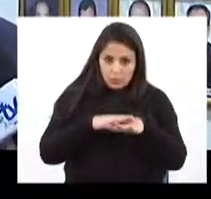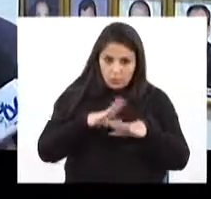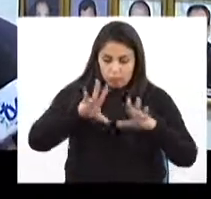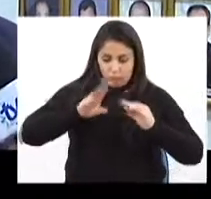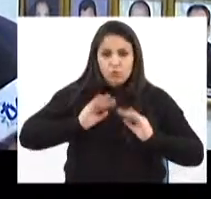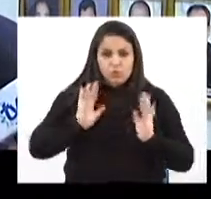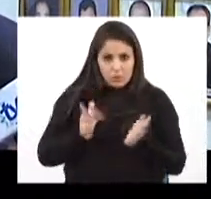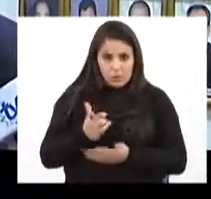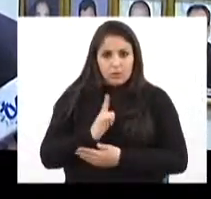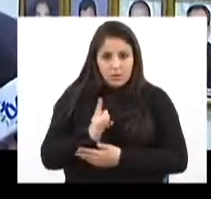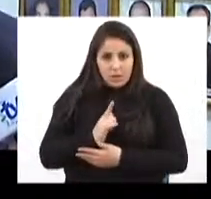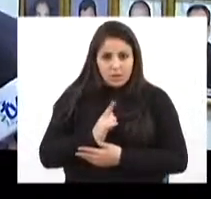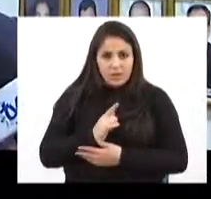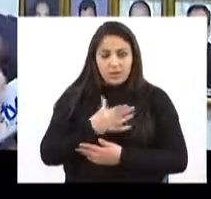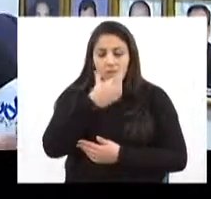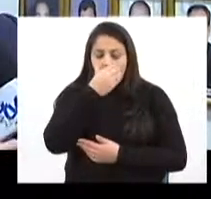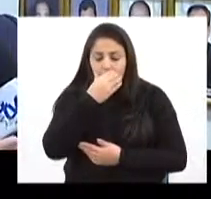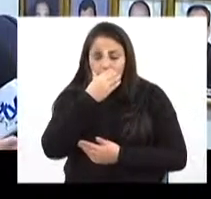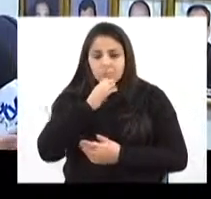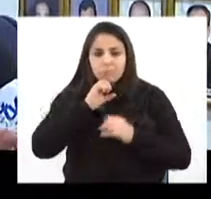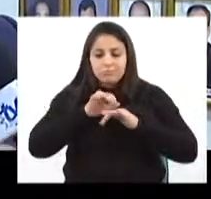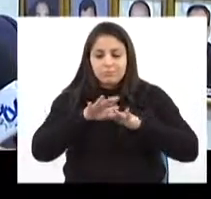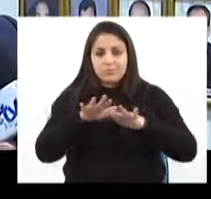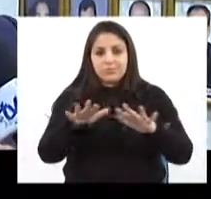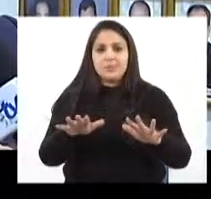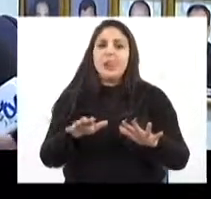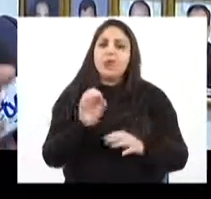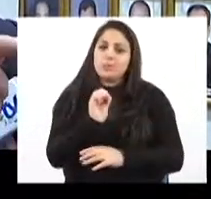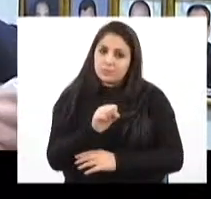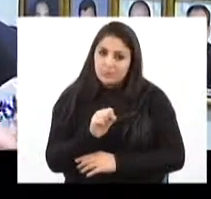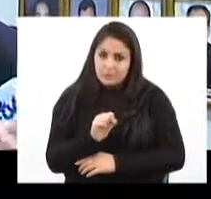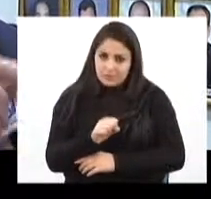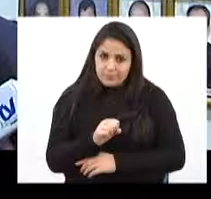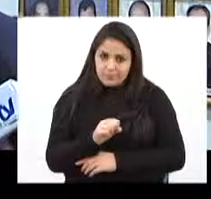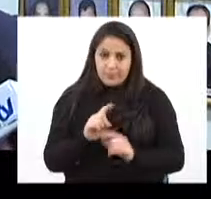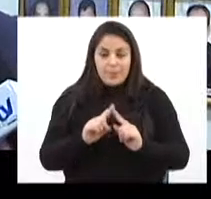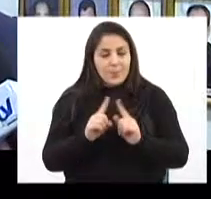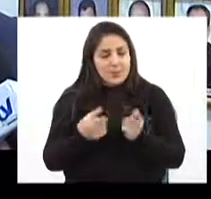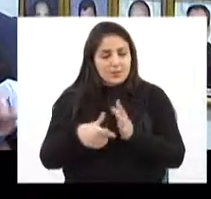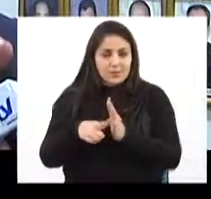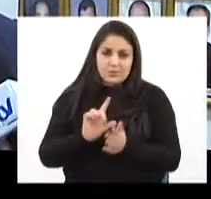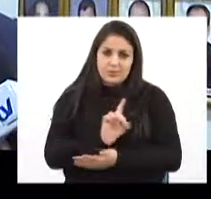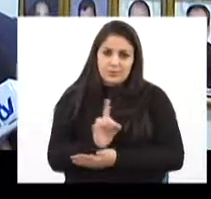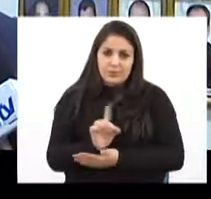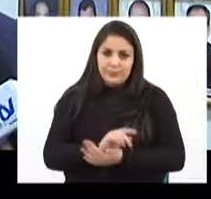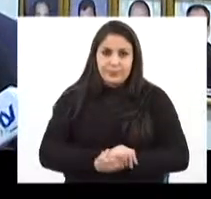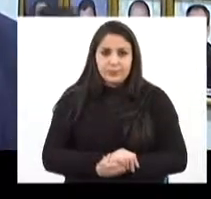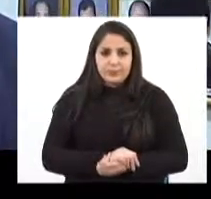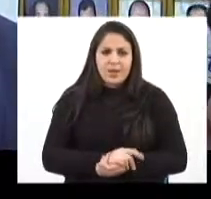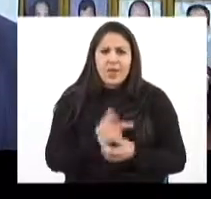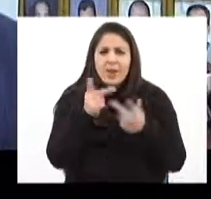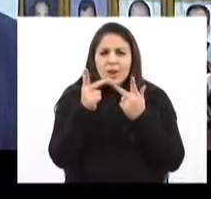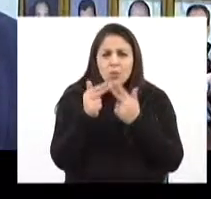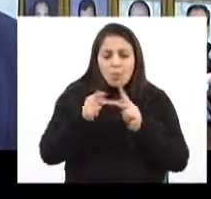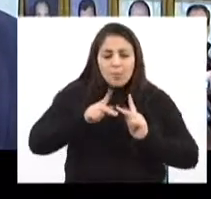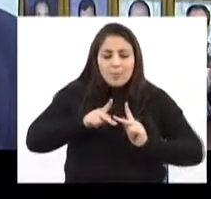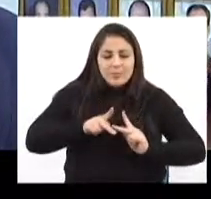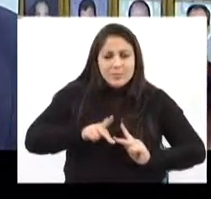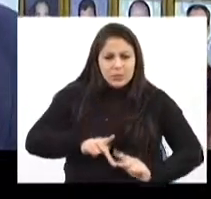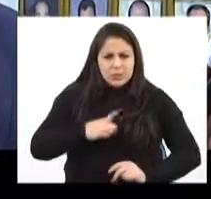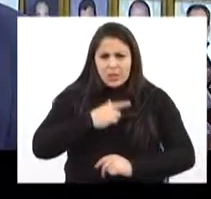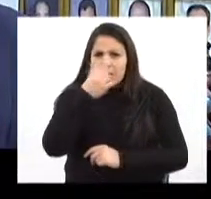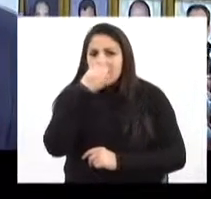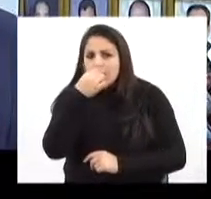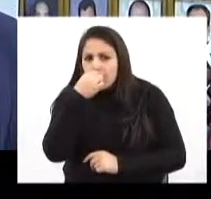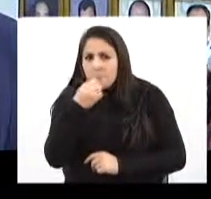pessoa com licença contaminada. Ela lança, através das gotículas, a bactéria na pessoa que está junto com ela. Então, os sintomas são semelhantes